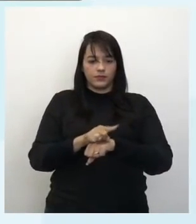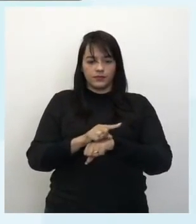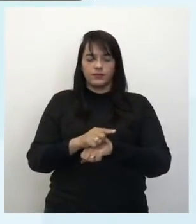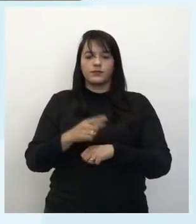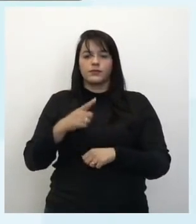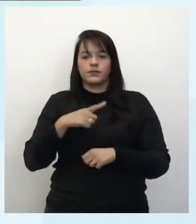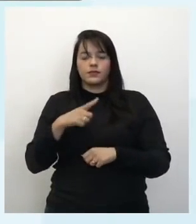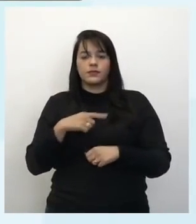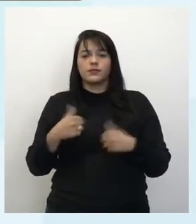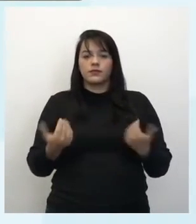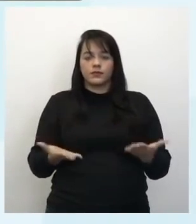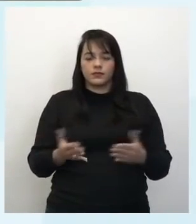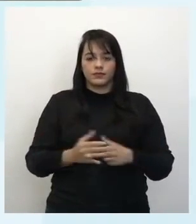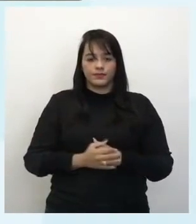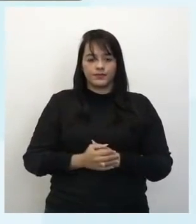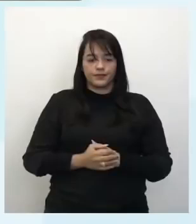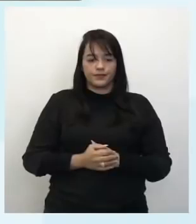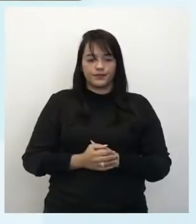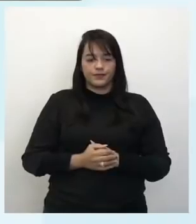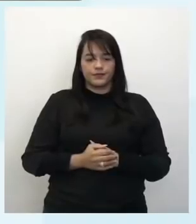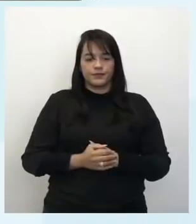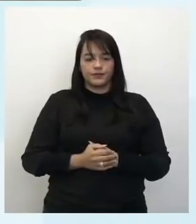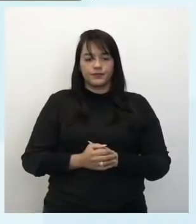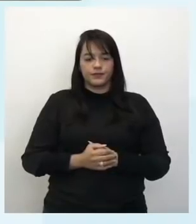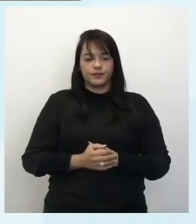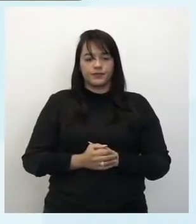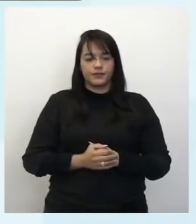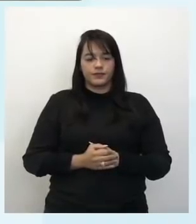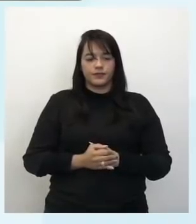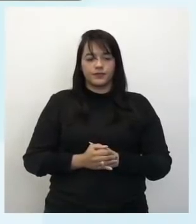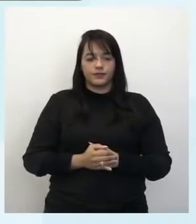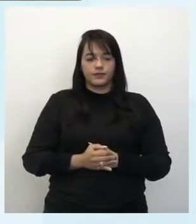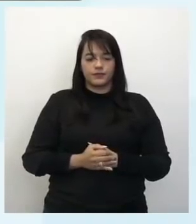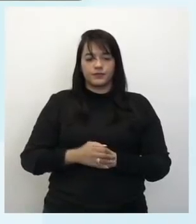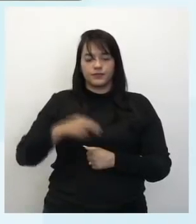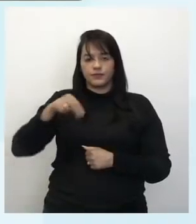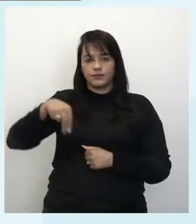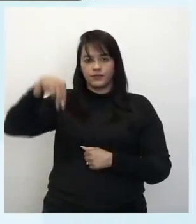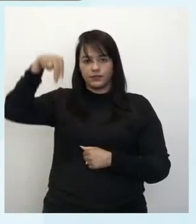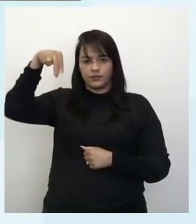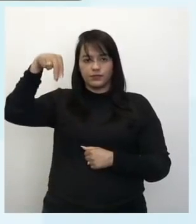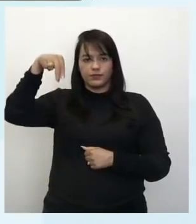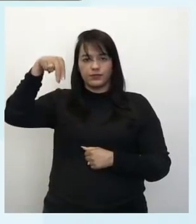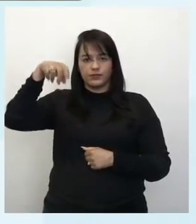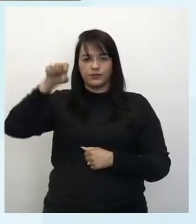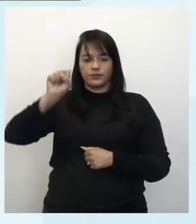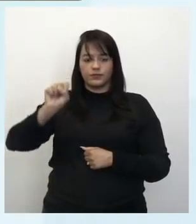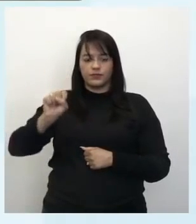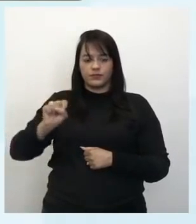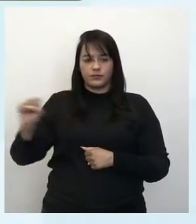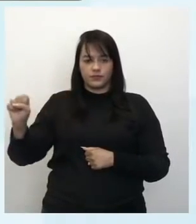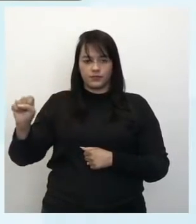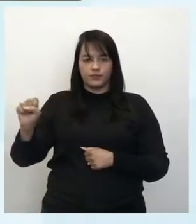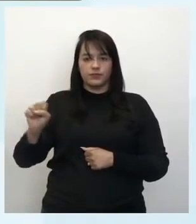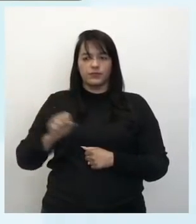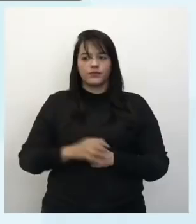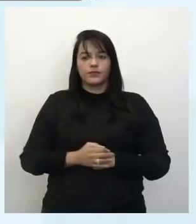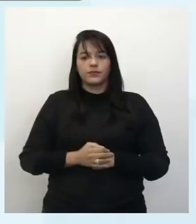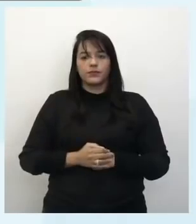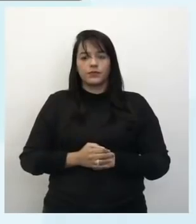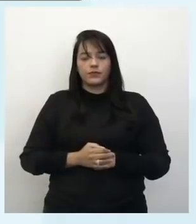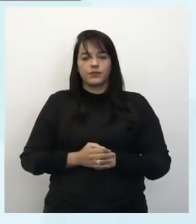intercardinais e ordinais são northeast, nordeste, southeast, sudeste,